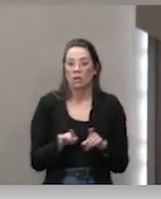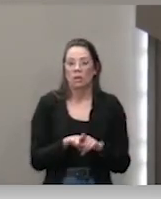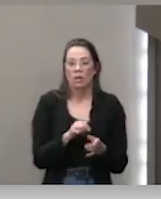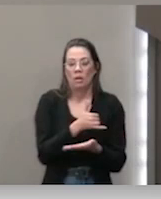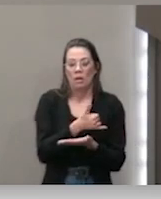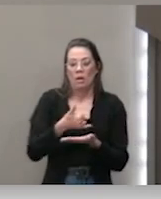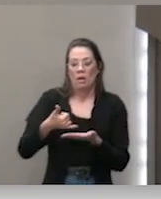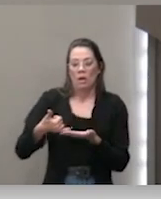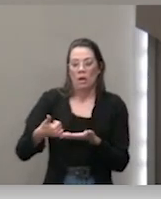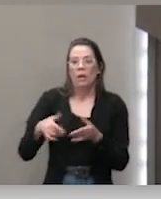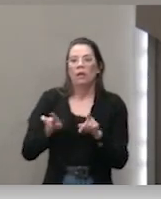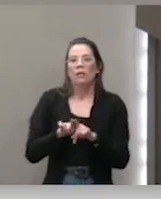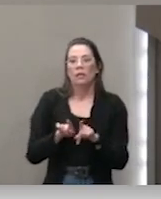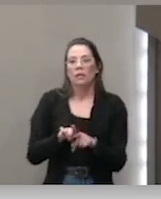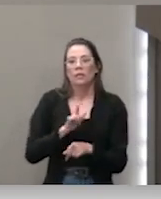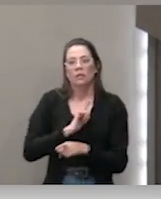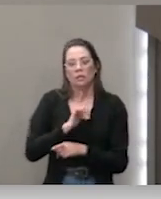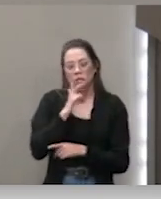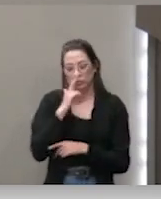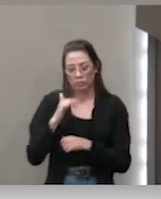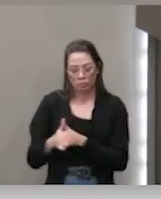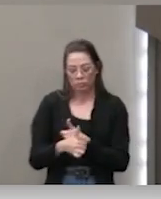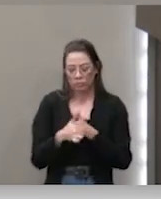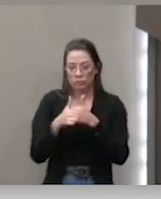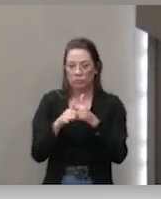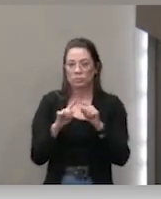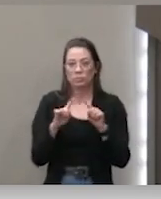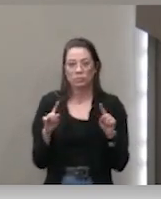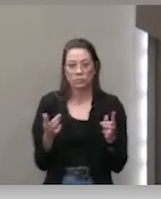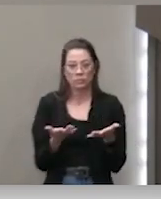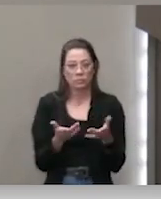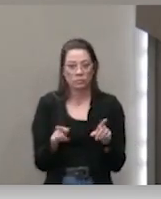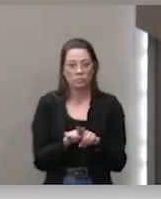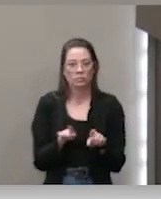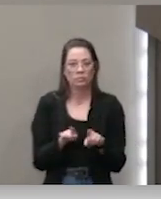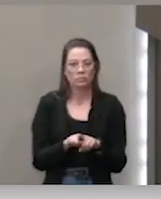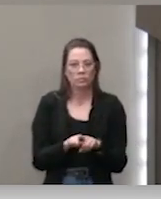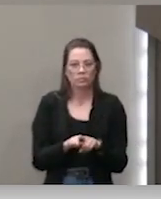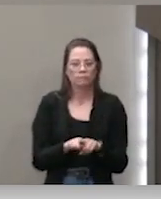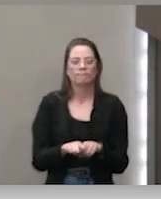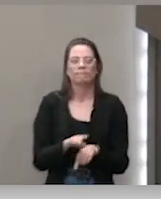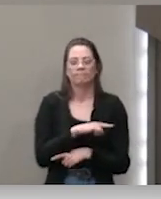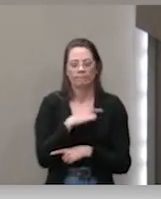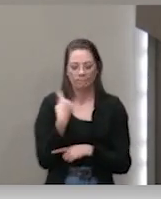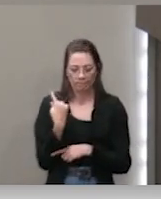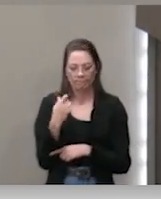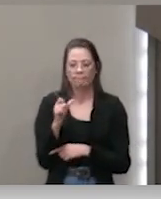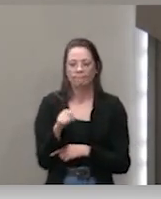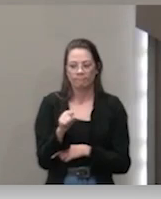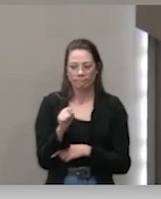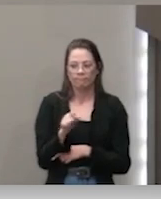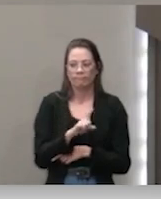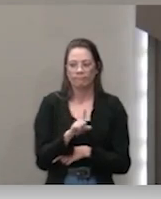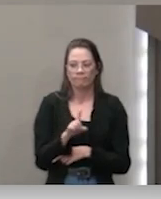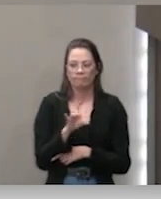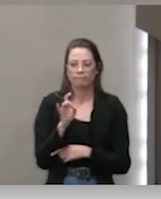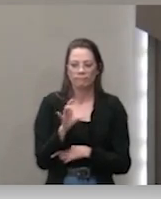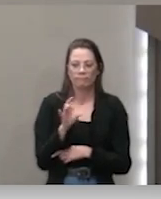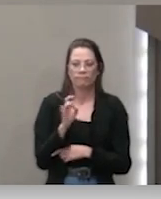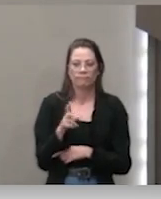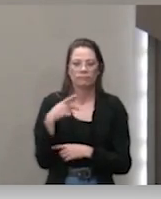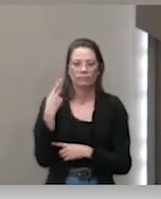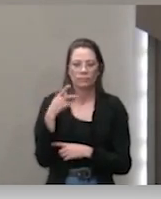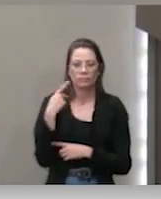asfalto de São Roque também tenha a mesma qualidade, mas está vindo com muito tempo de atraso. E não foi só